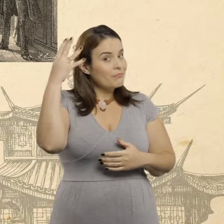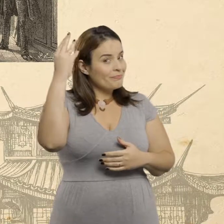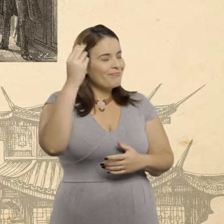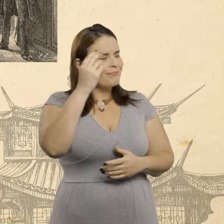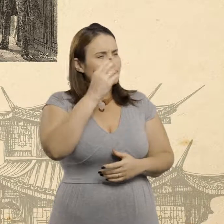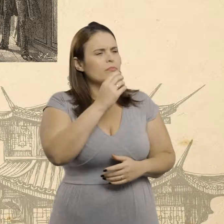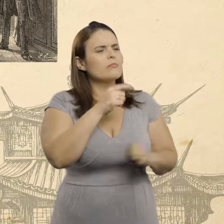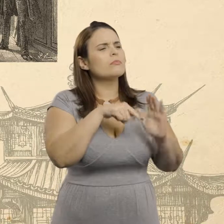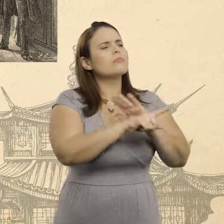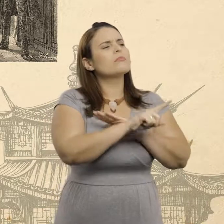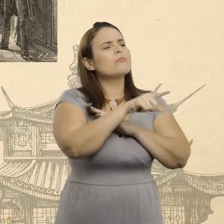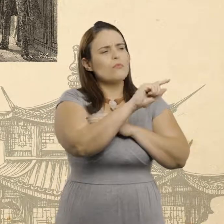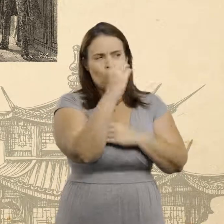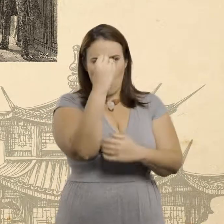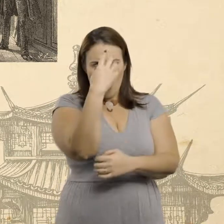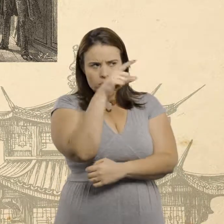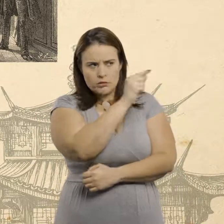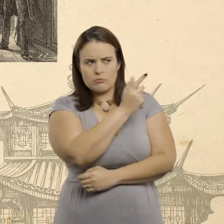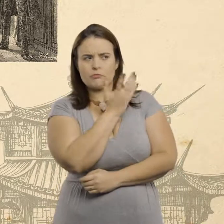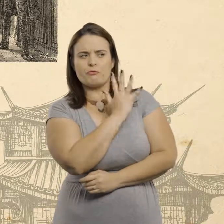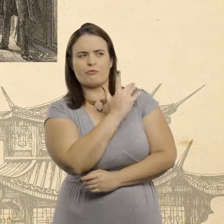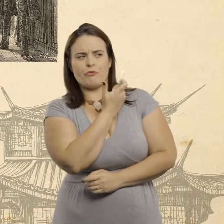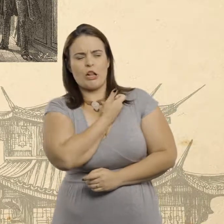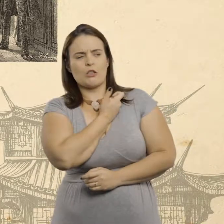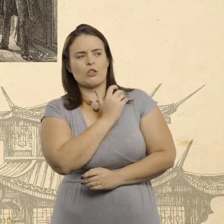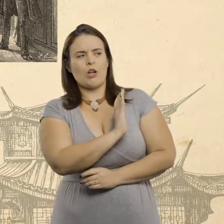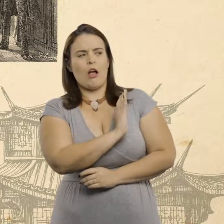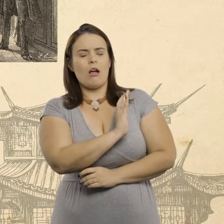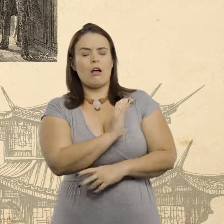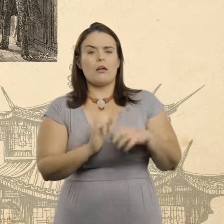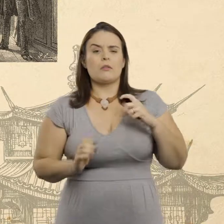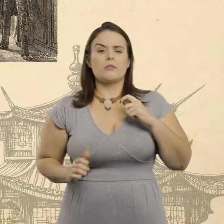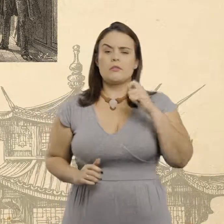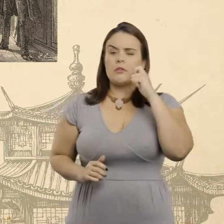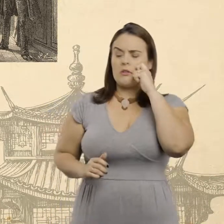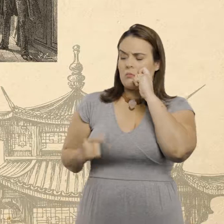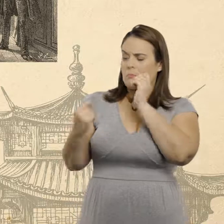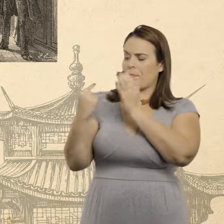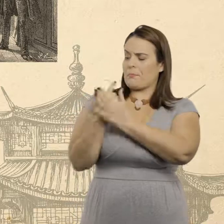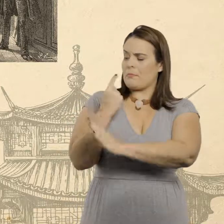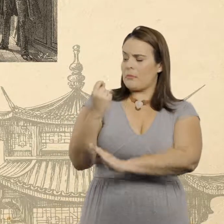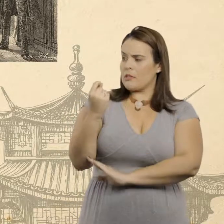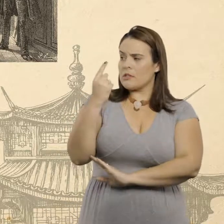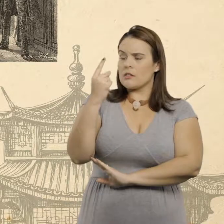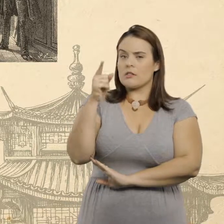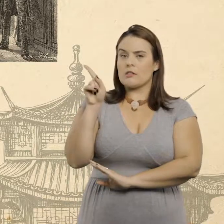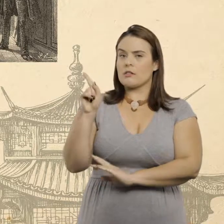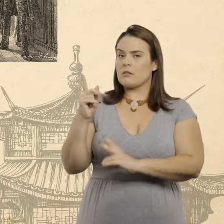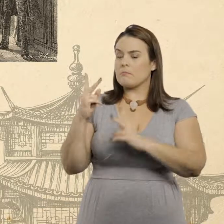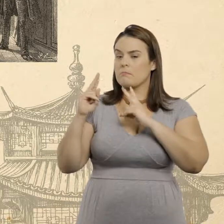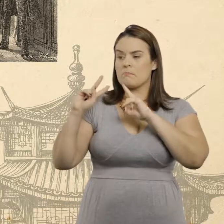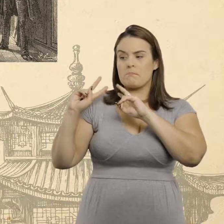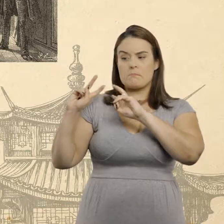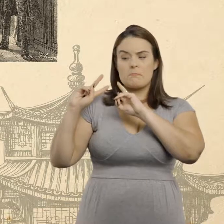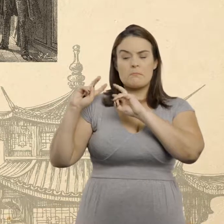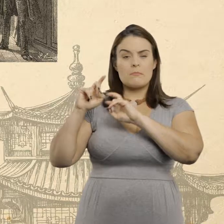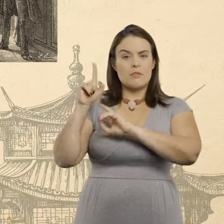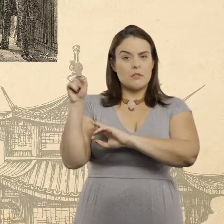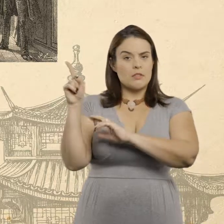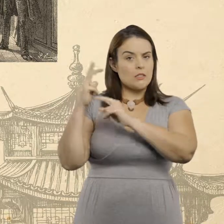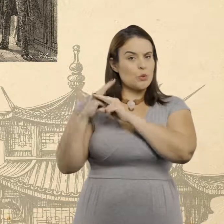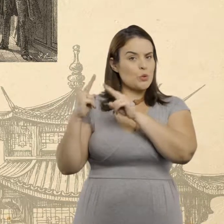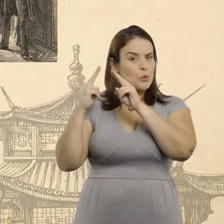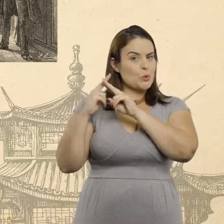detetive Fix se eles se despediriam um do outro ao chegar em Hong Kong. O detetive Fix achou estranha essa pergunta